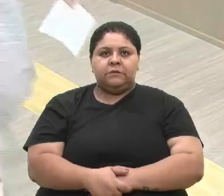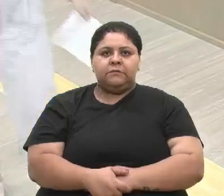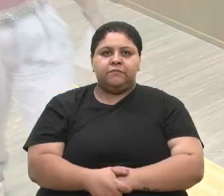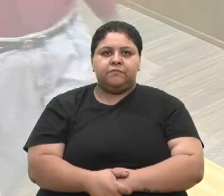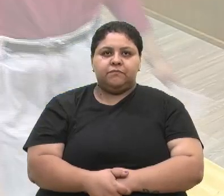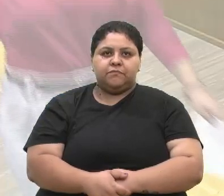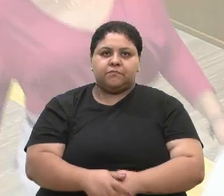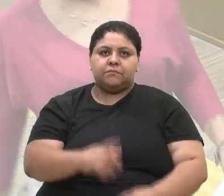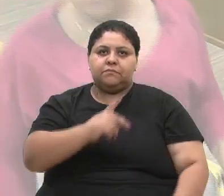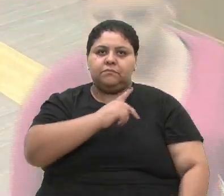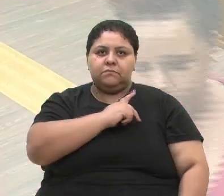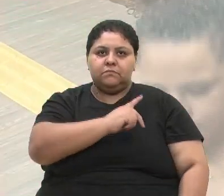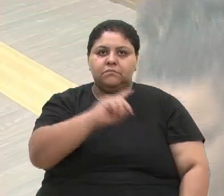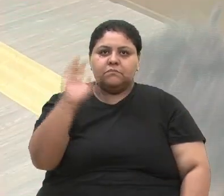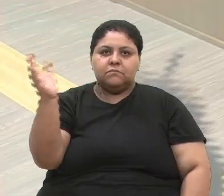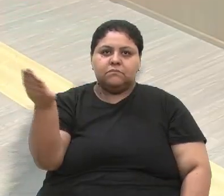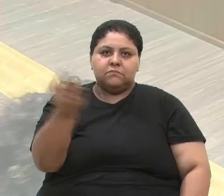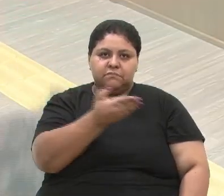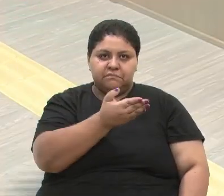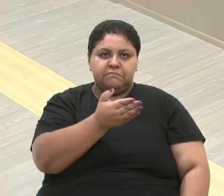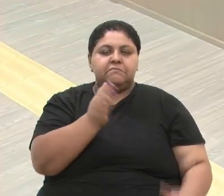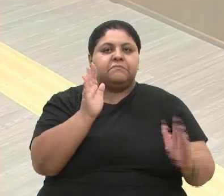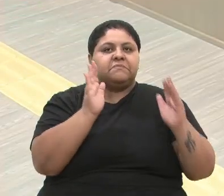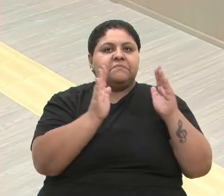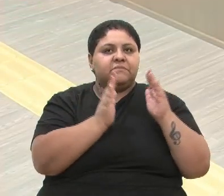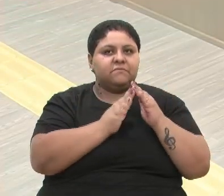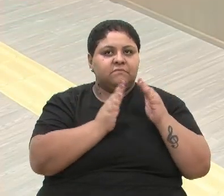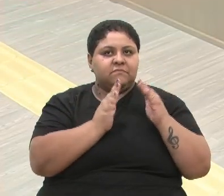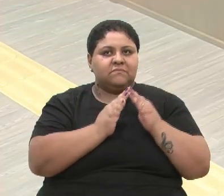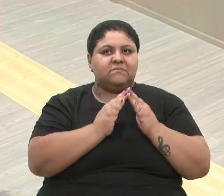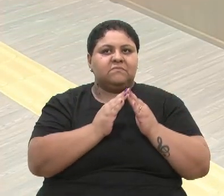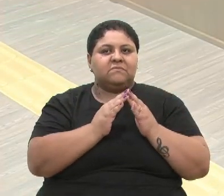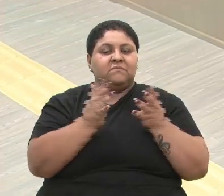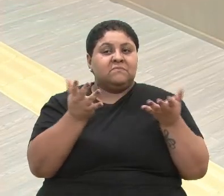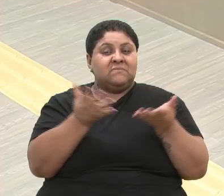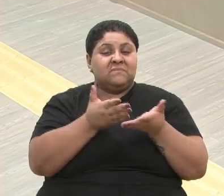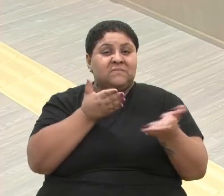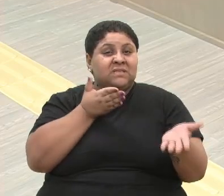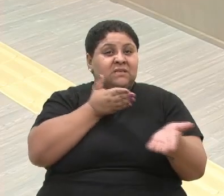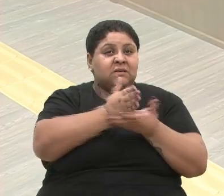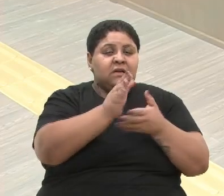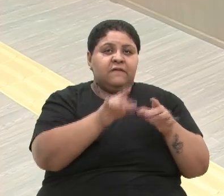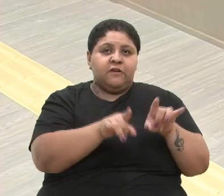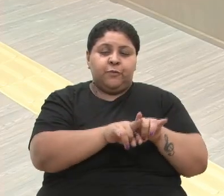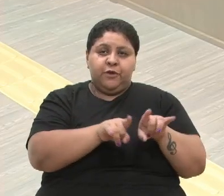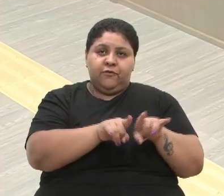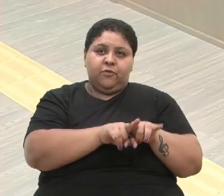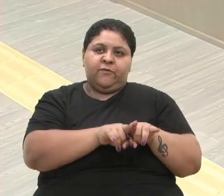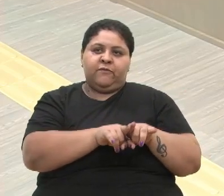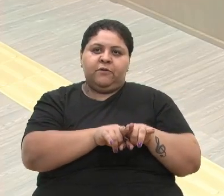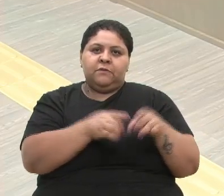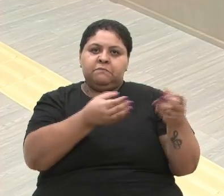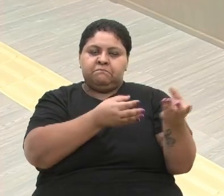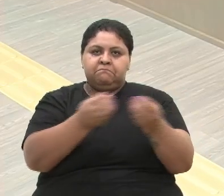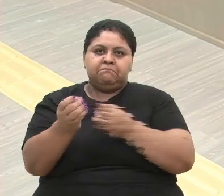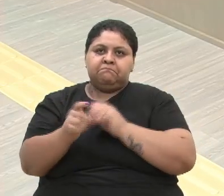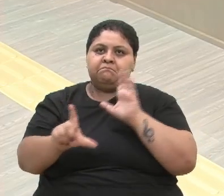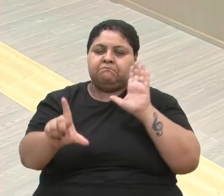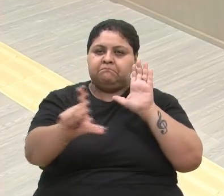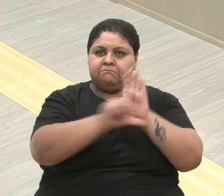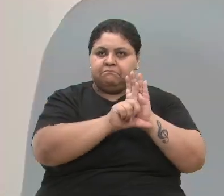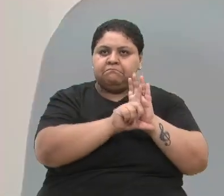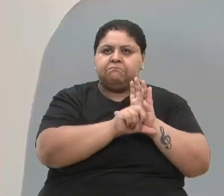Senhor presidente, nobres colegas, essa casa já aprovou muitos projetos importantes. Eu poderia